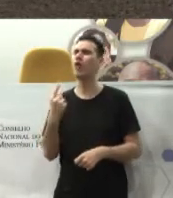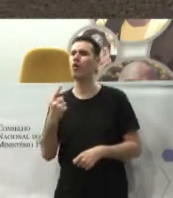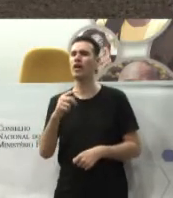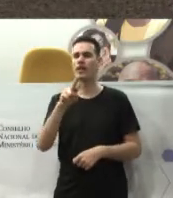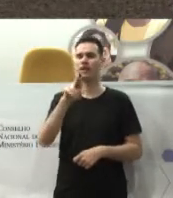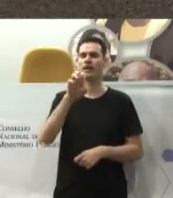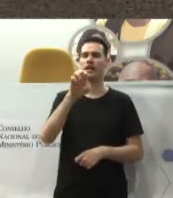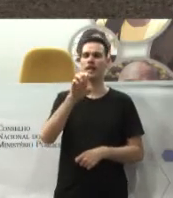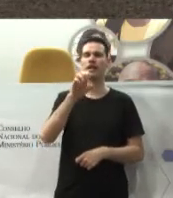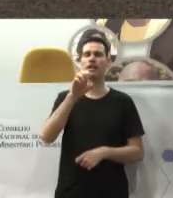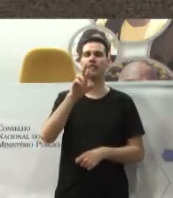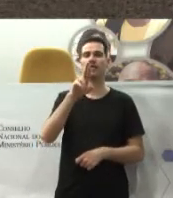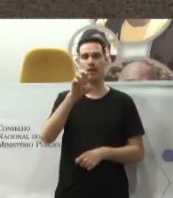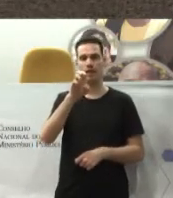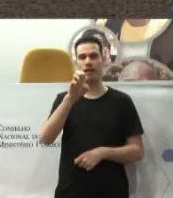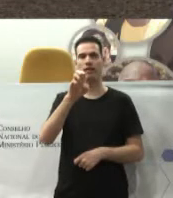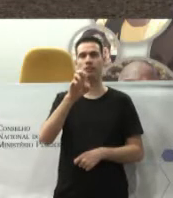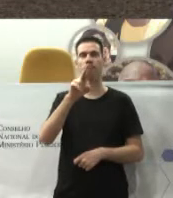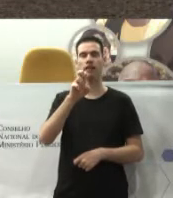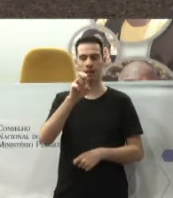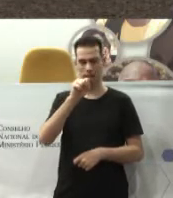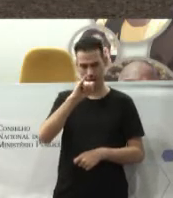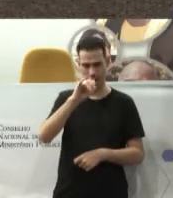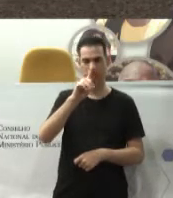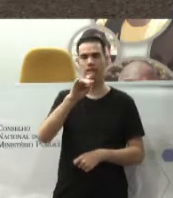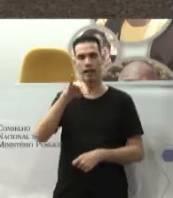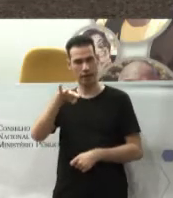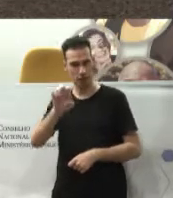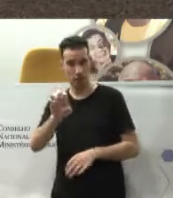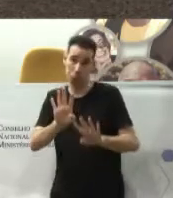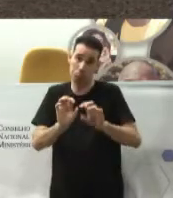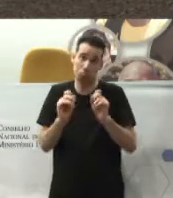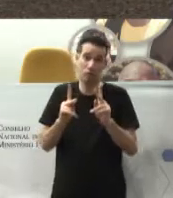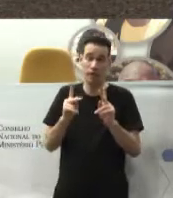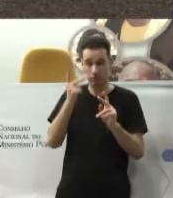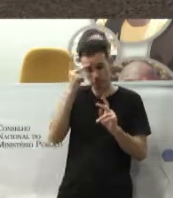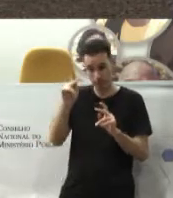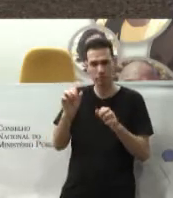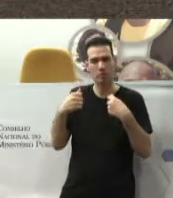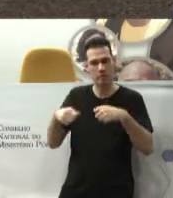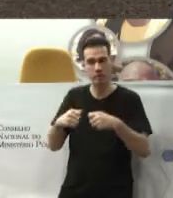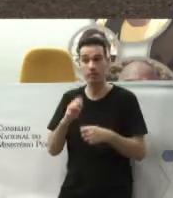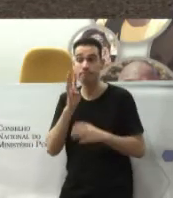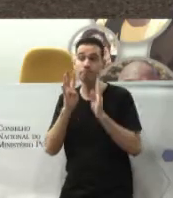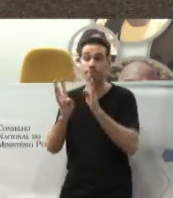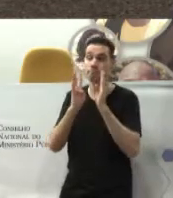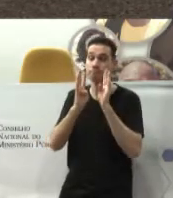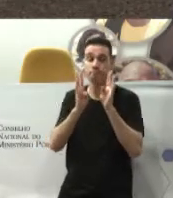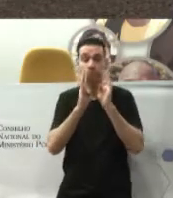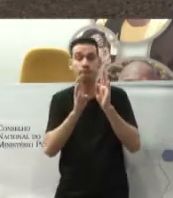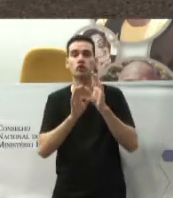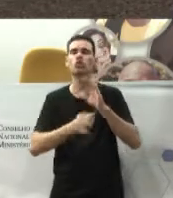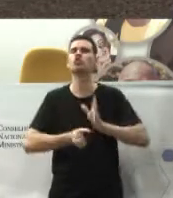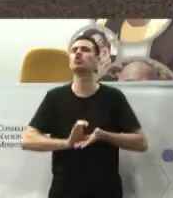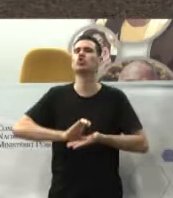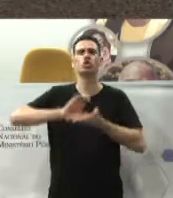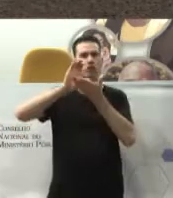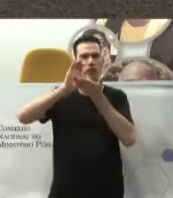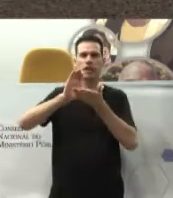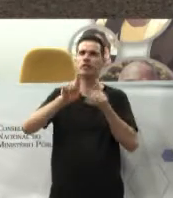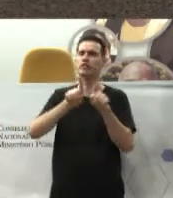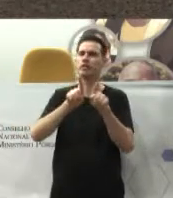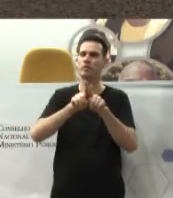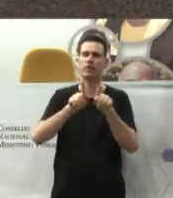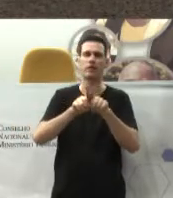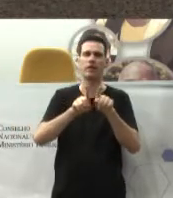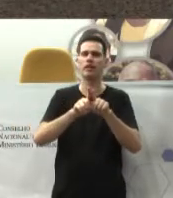na sala de audiência. Eles têm que ser ouvidos. Os conselhos, as associações,